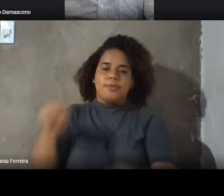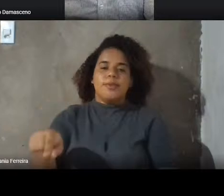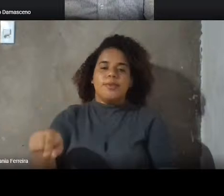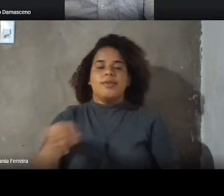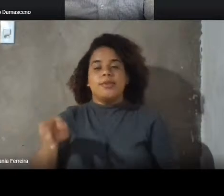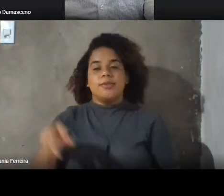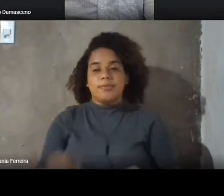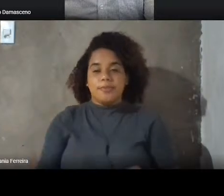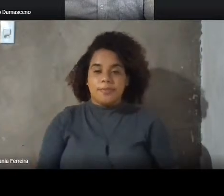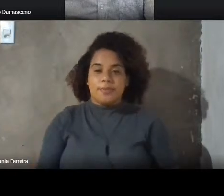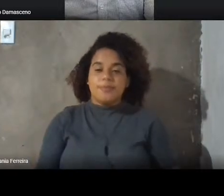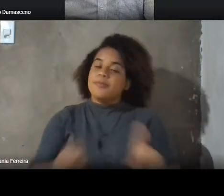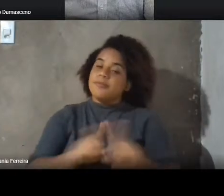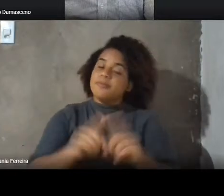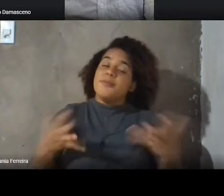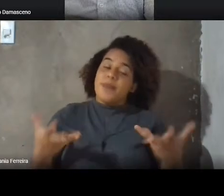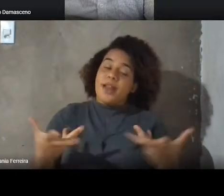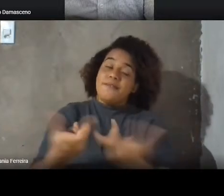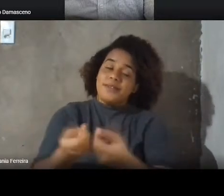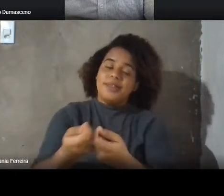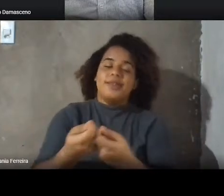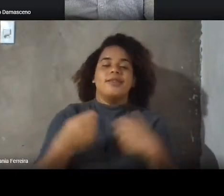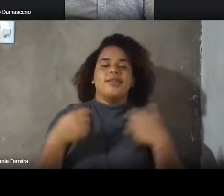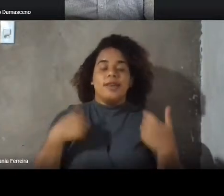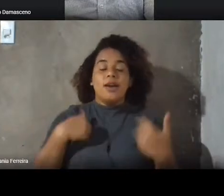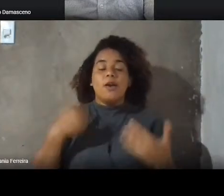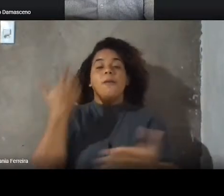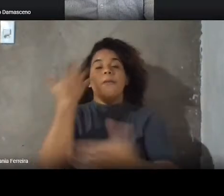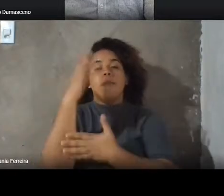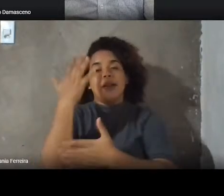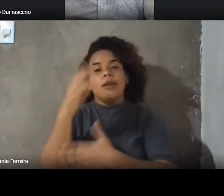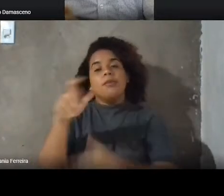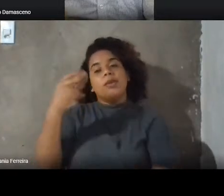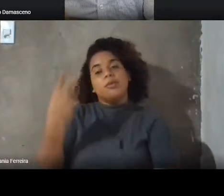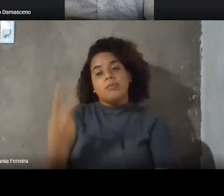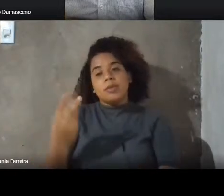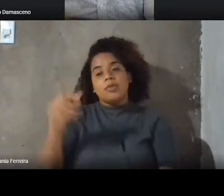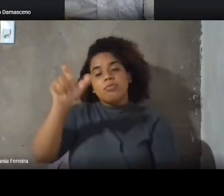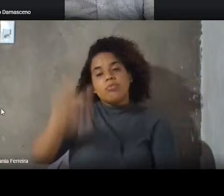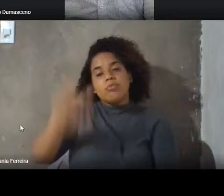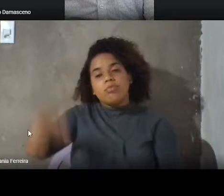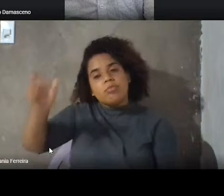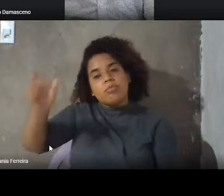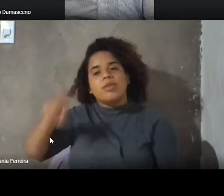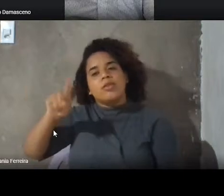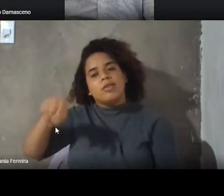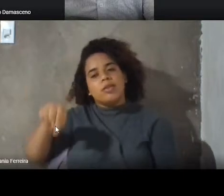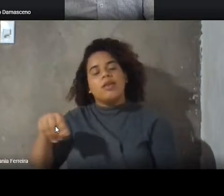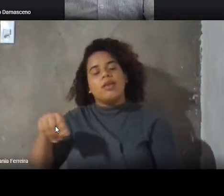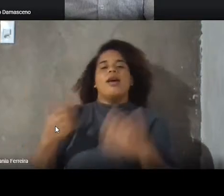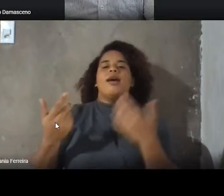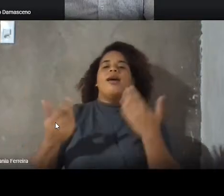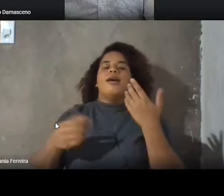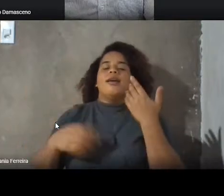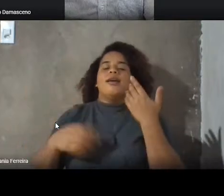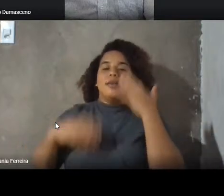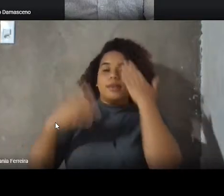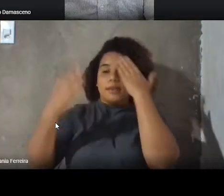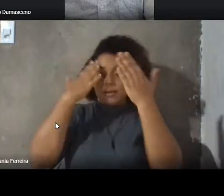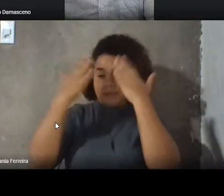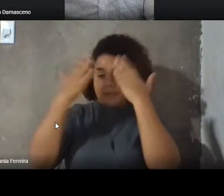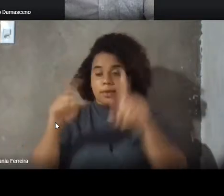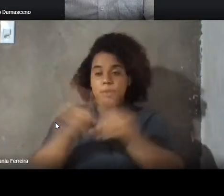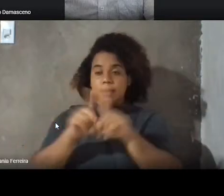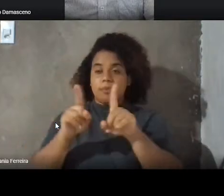Maravilha. Fica aqui também meus parabéns para esses dois ícones, né, da psicologia e da terapia cognitivo-comportamental aqui no estado do Brasil,